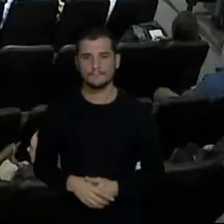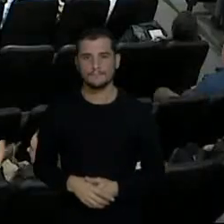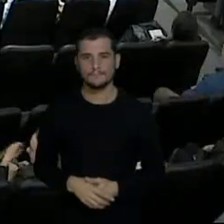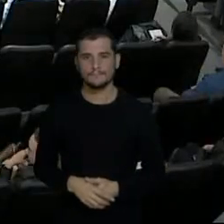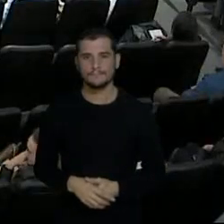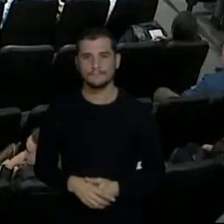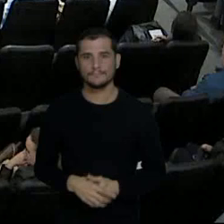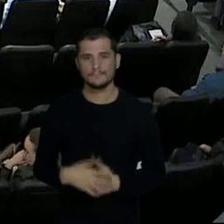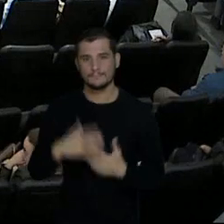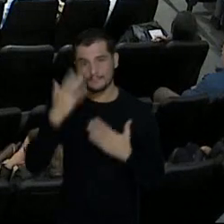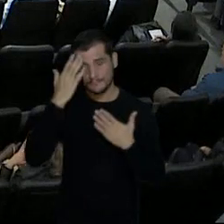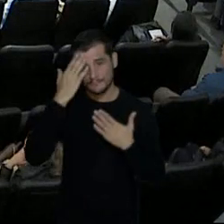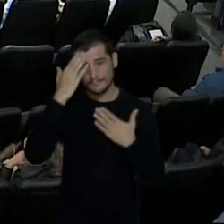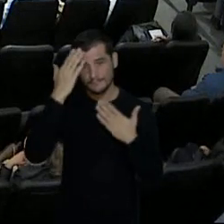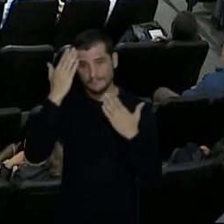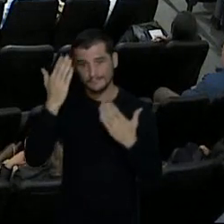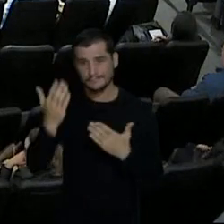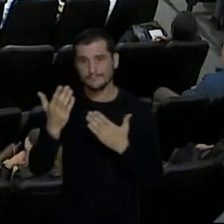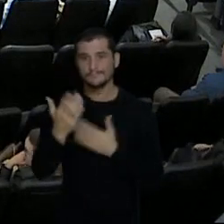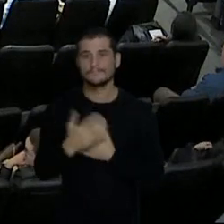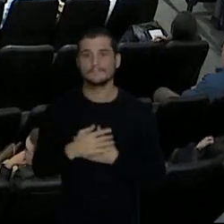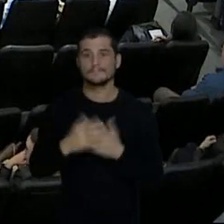gratidão e